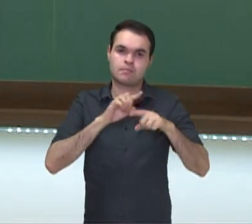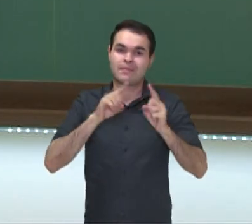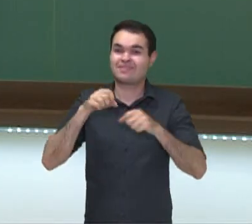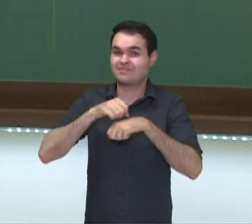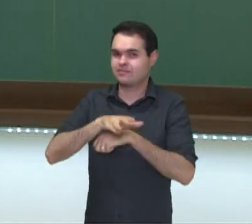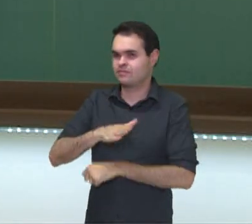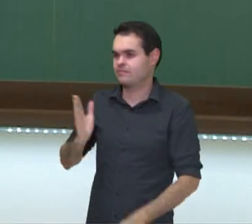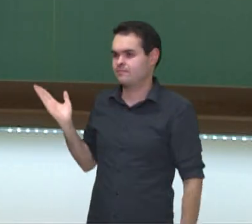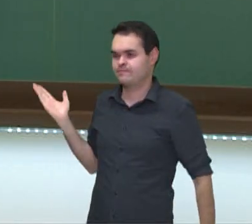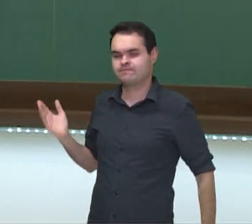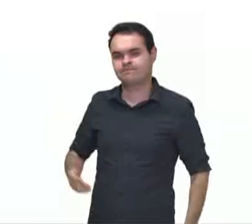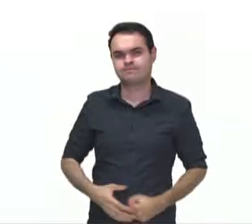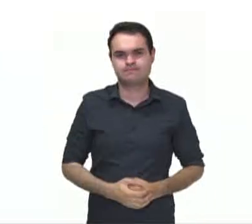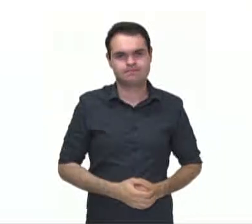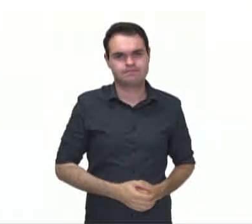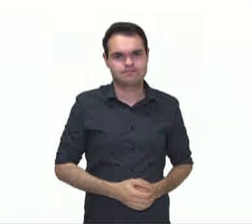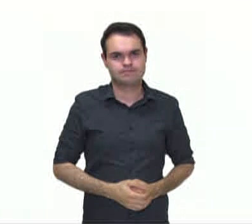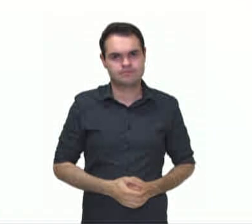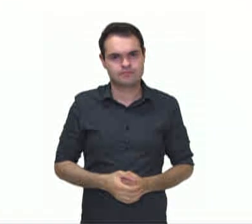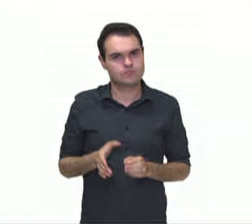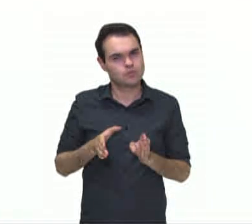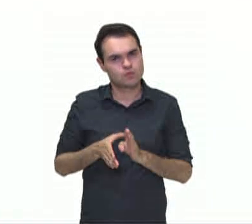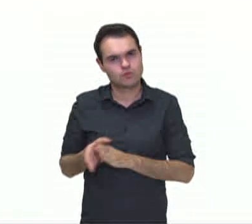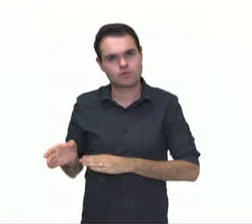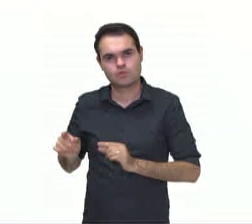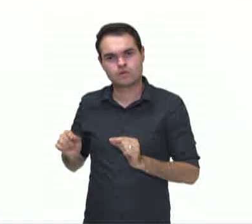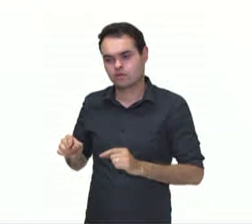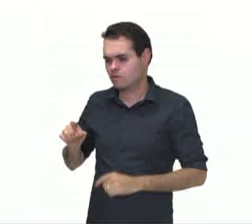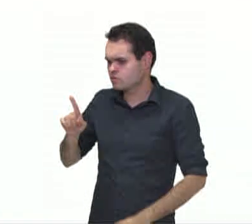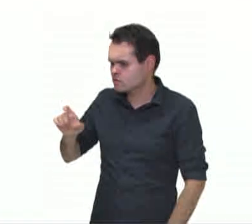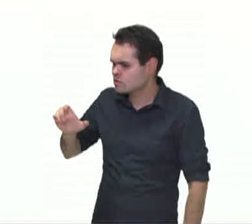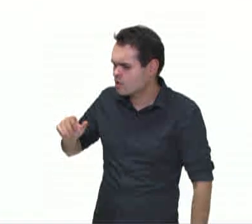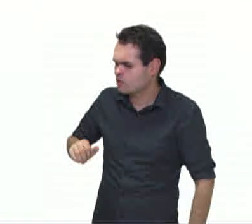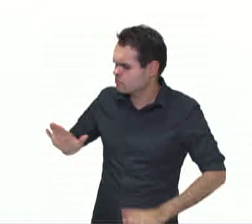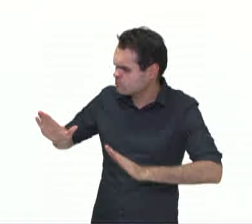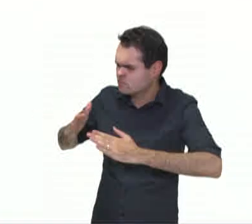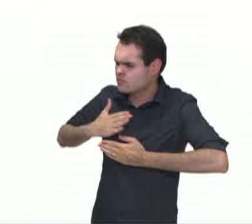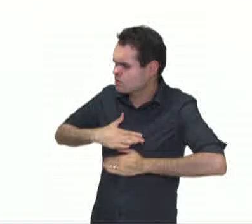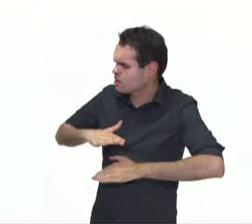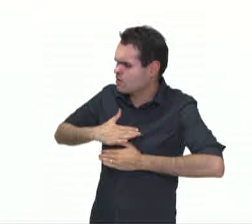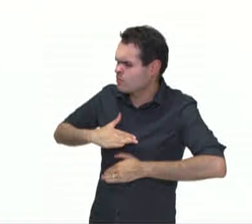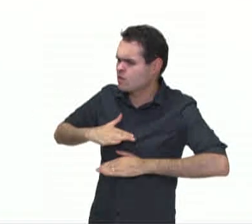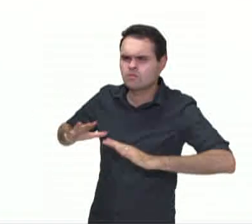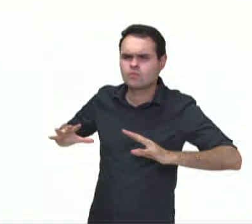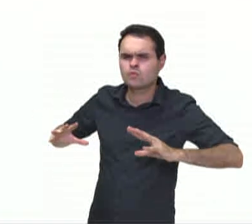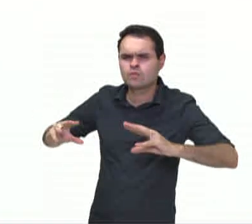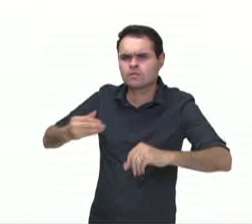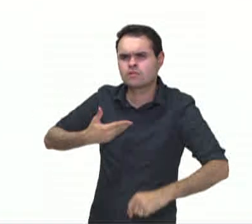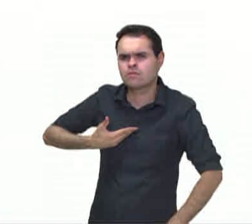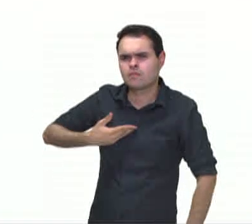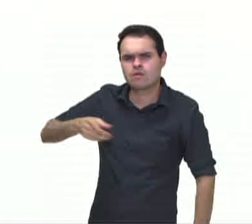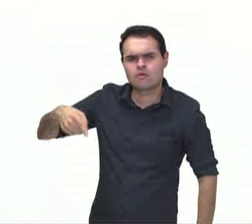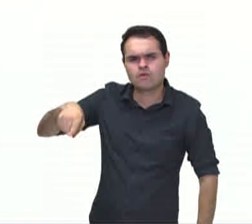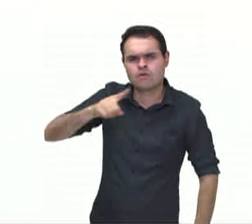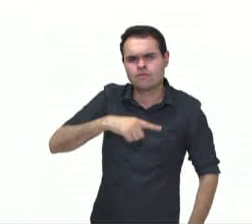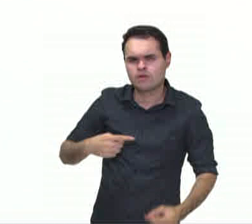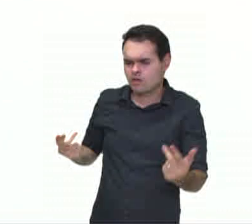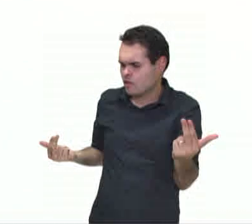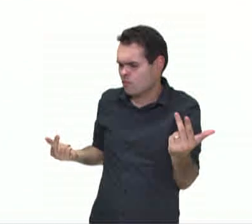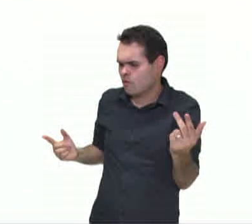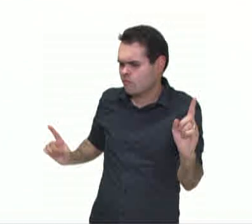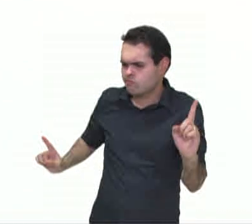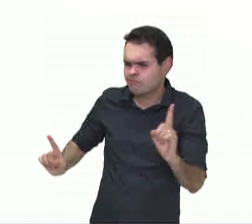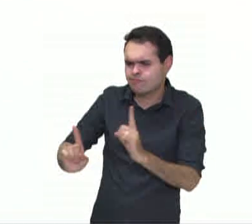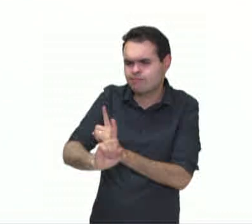aqui algumas sugestões. Um conselho seria: Zeca, fique tranquilo. Todos os colegas passarão pela